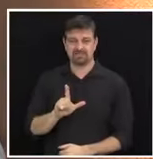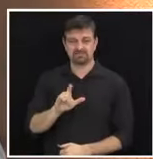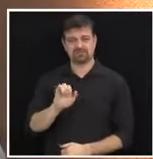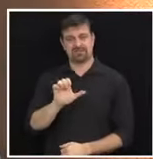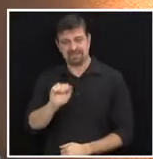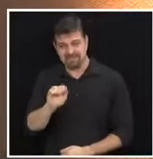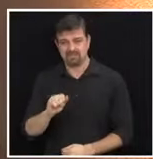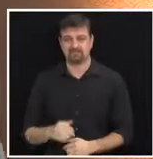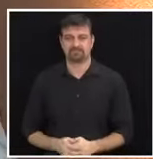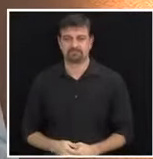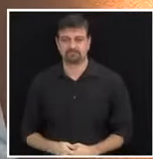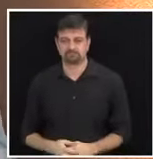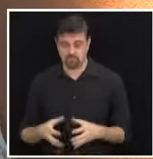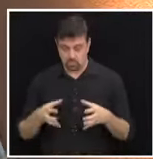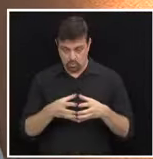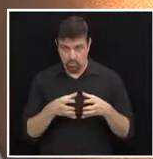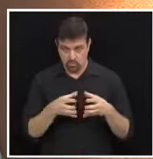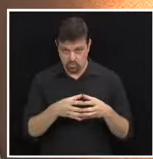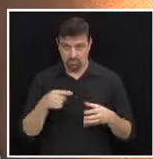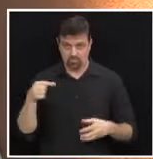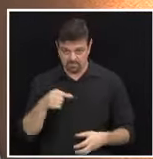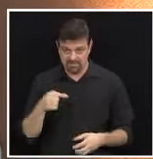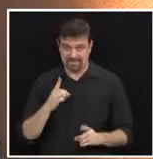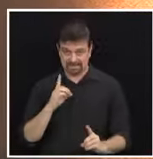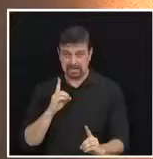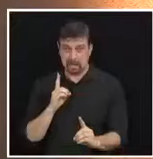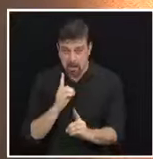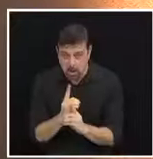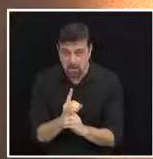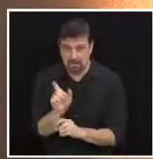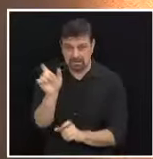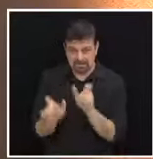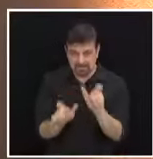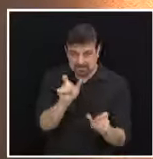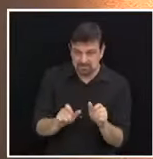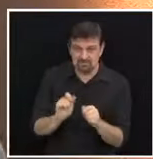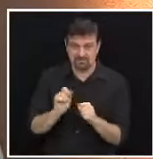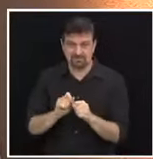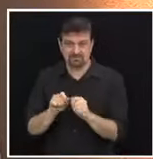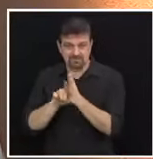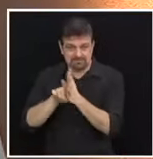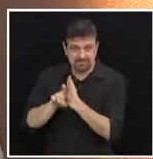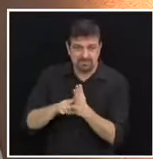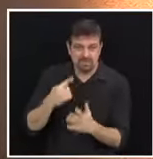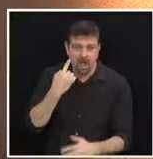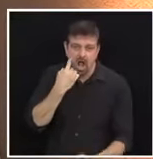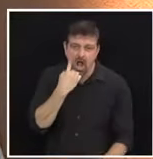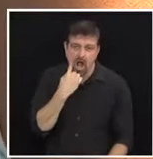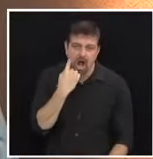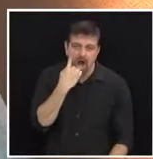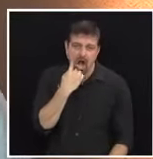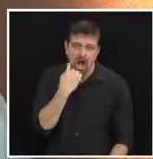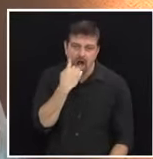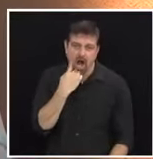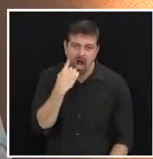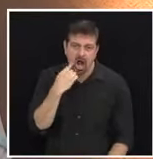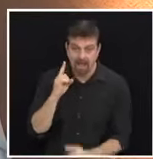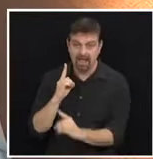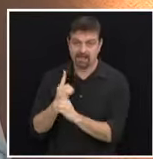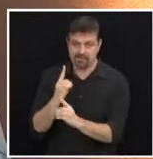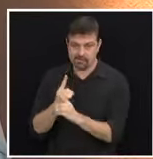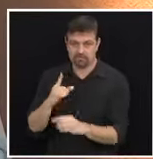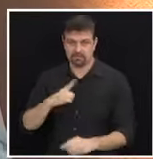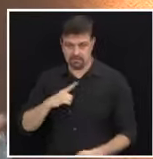Quando a equipe da Lia detecta um paciente positivo pelo fluido oral, né, não é para amostra de sangue, ela encaminha para o